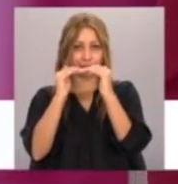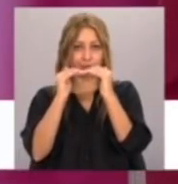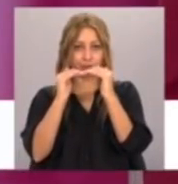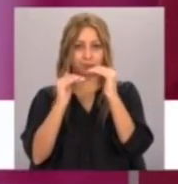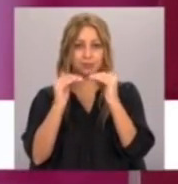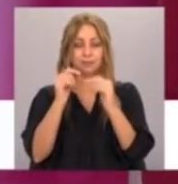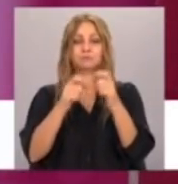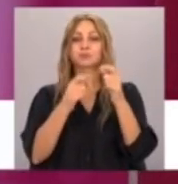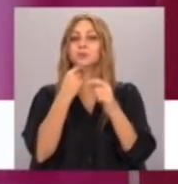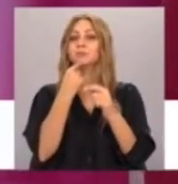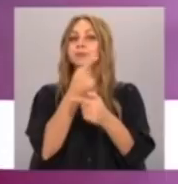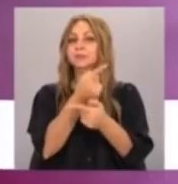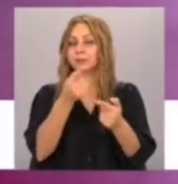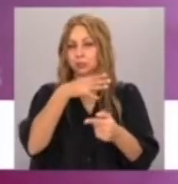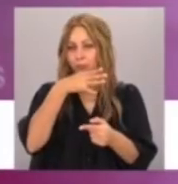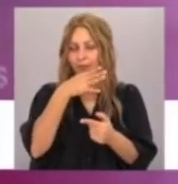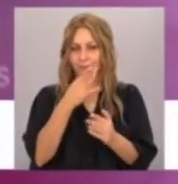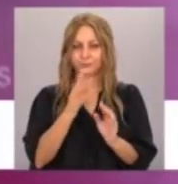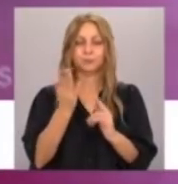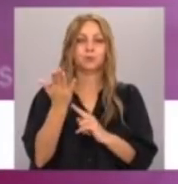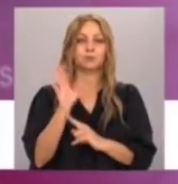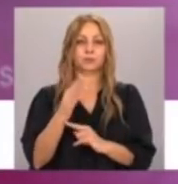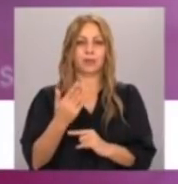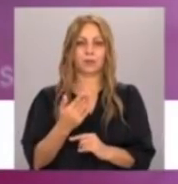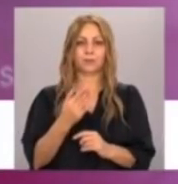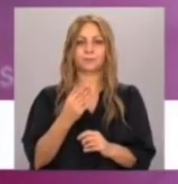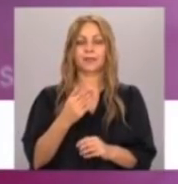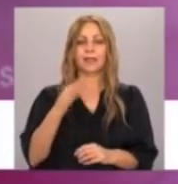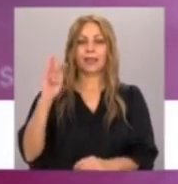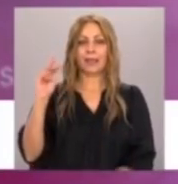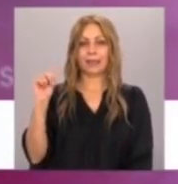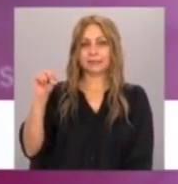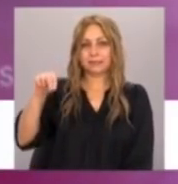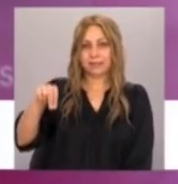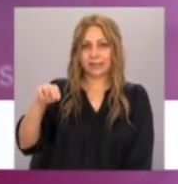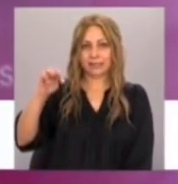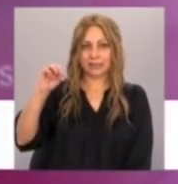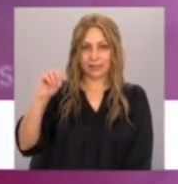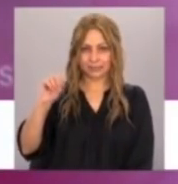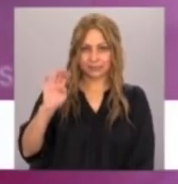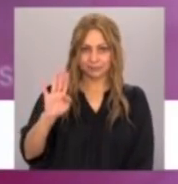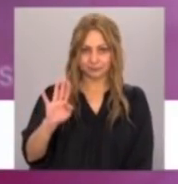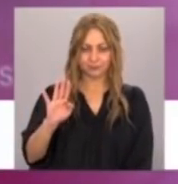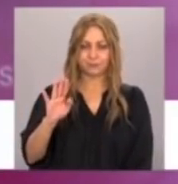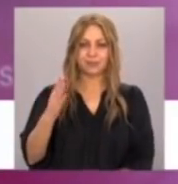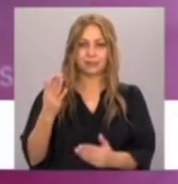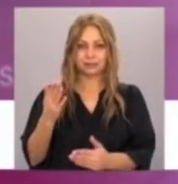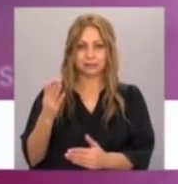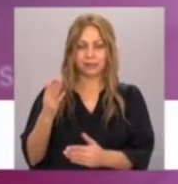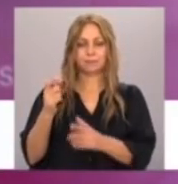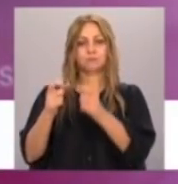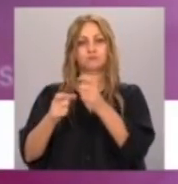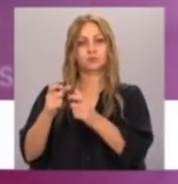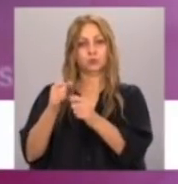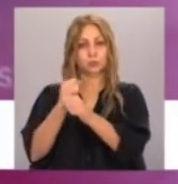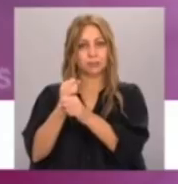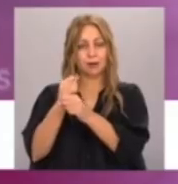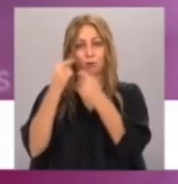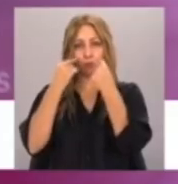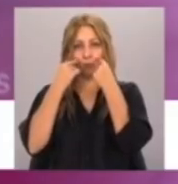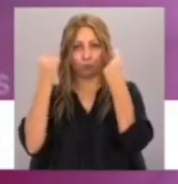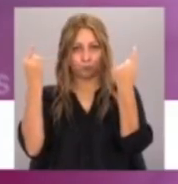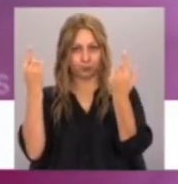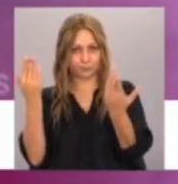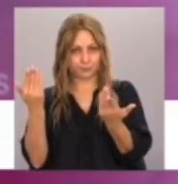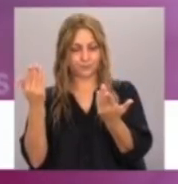como por exemplo os tempos outros são saúde que é inteiramente composto por prestadores públicos portanto temos uma